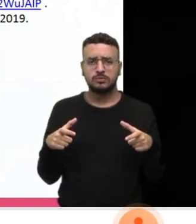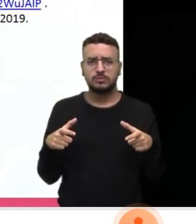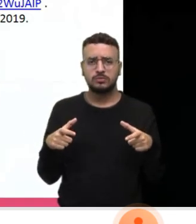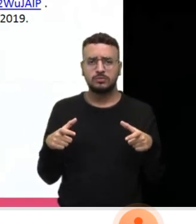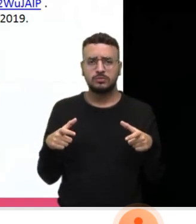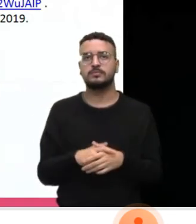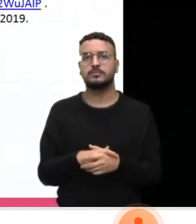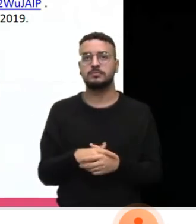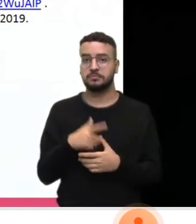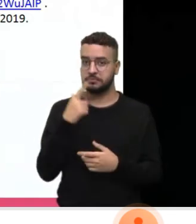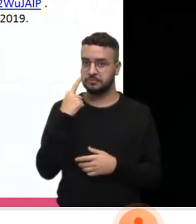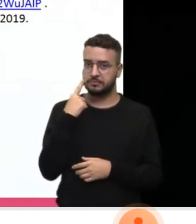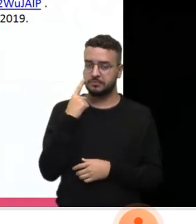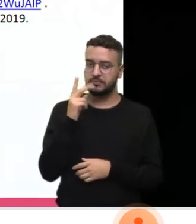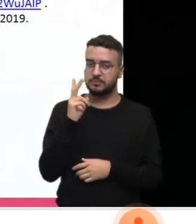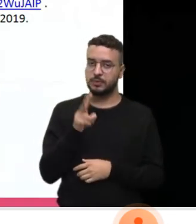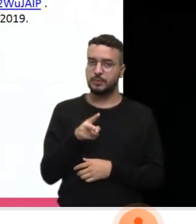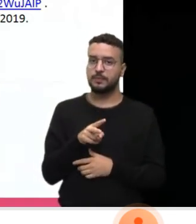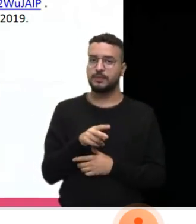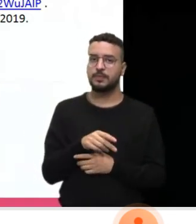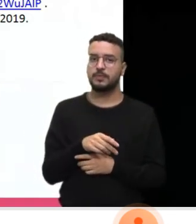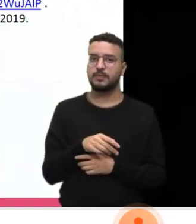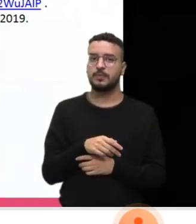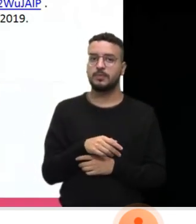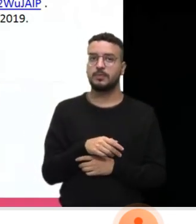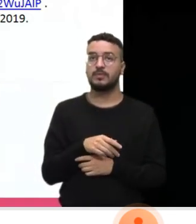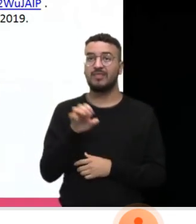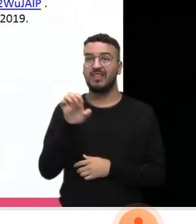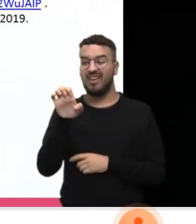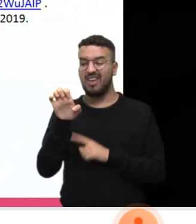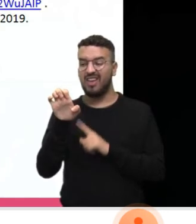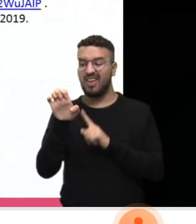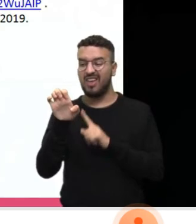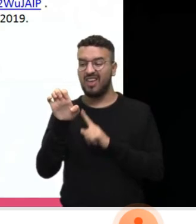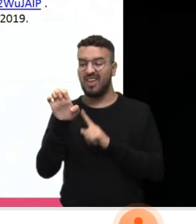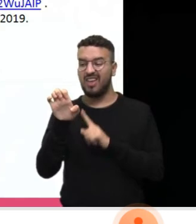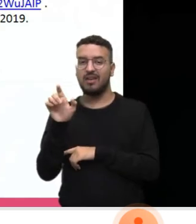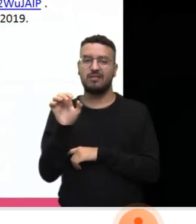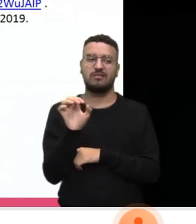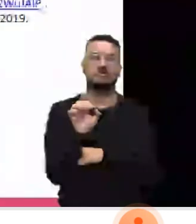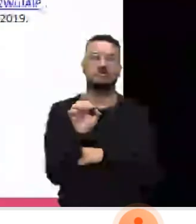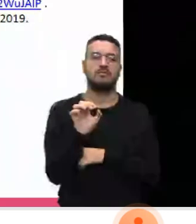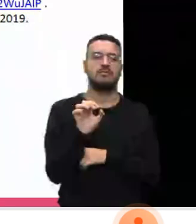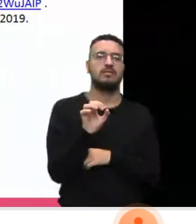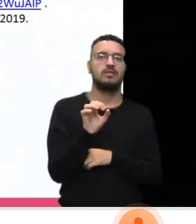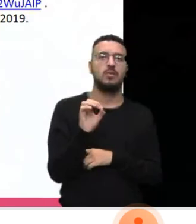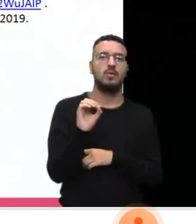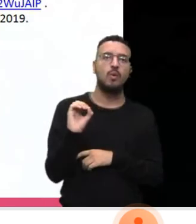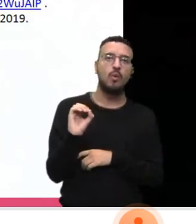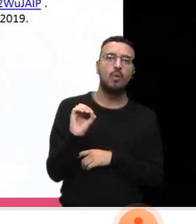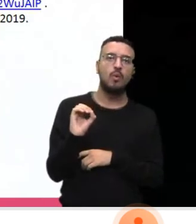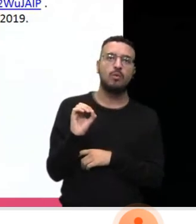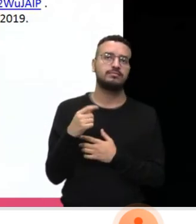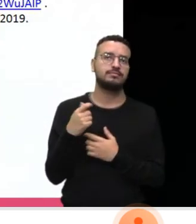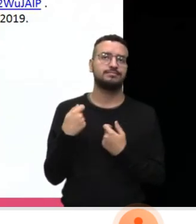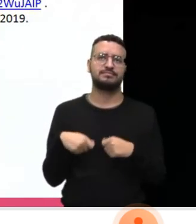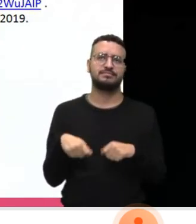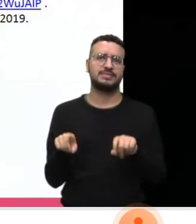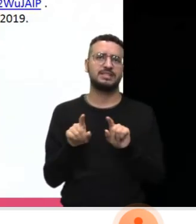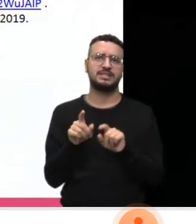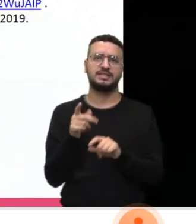Observe que o e e o o a gente não precisa sinalizar. Então, na